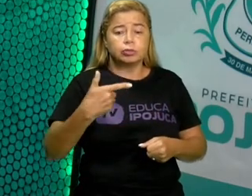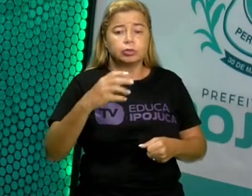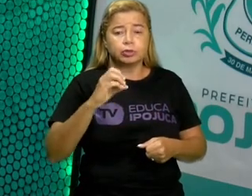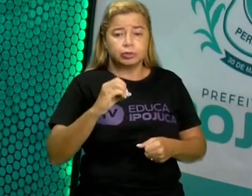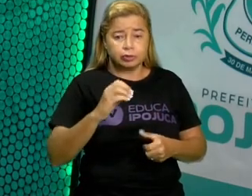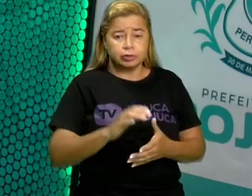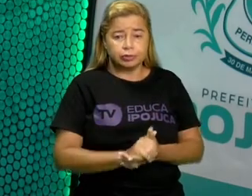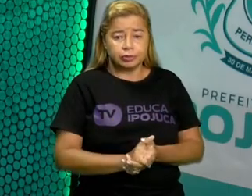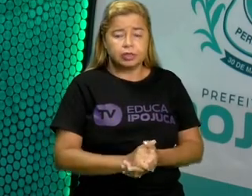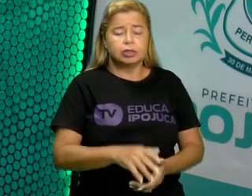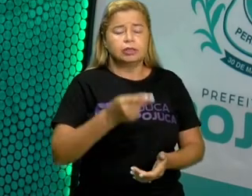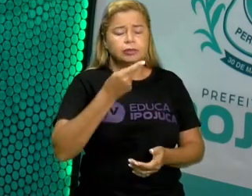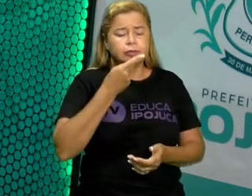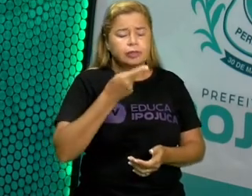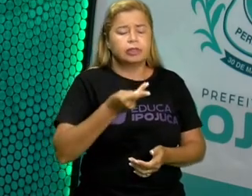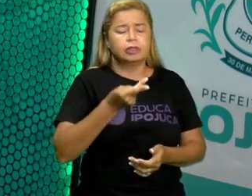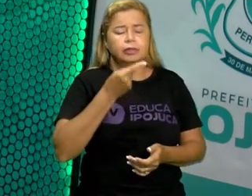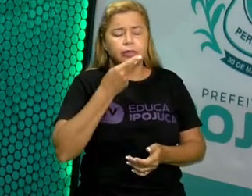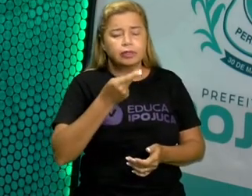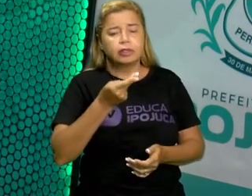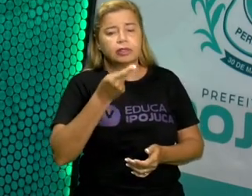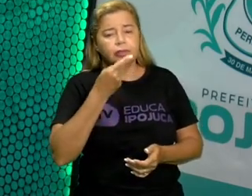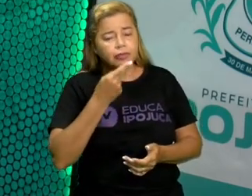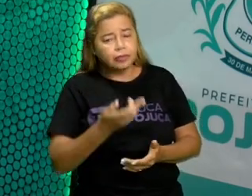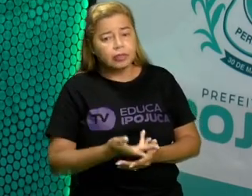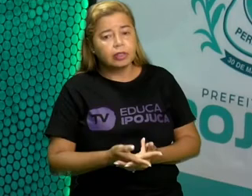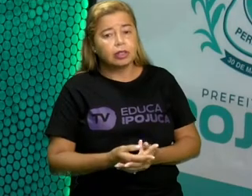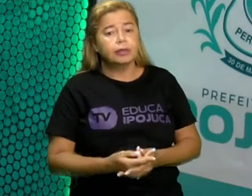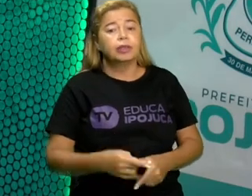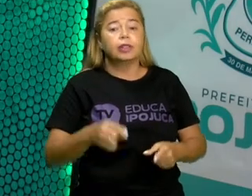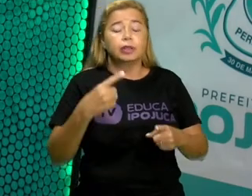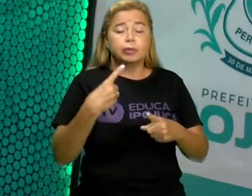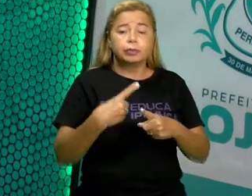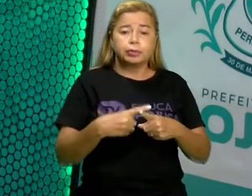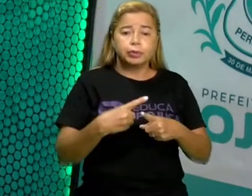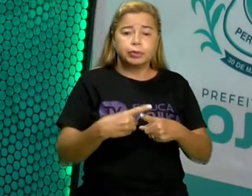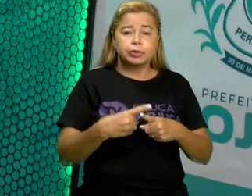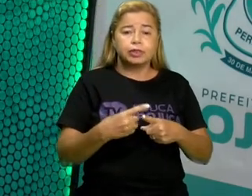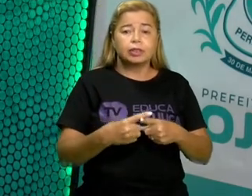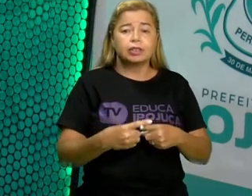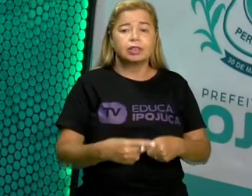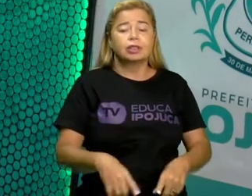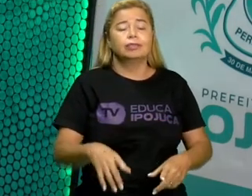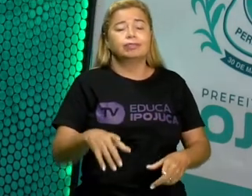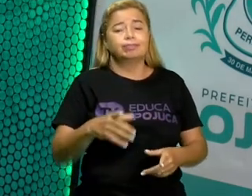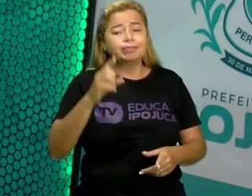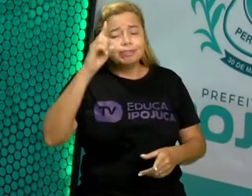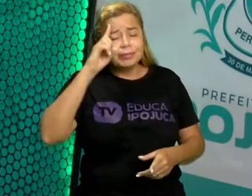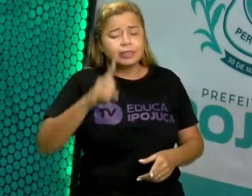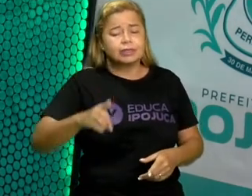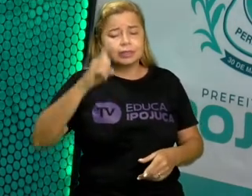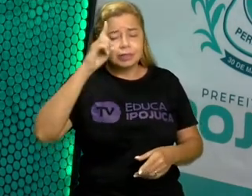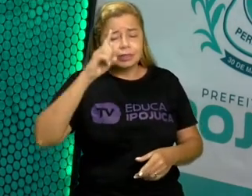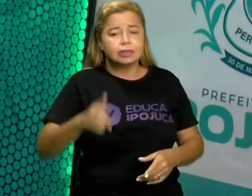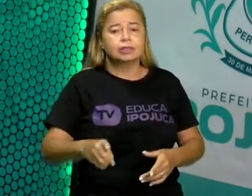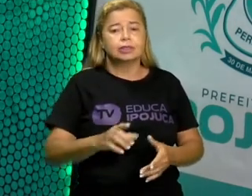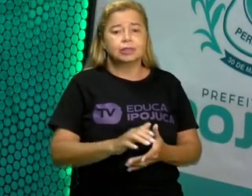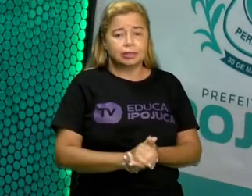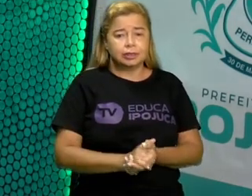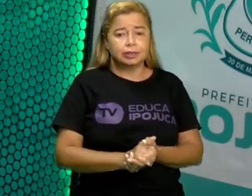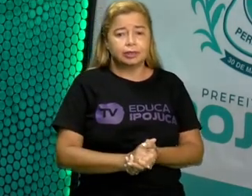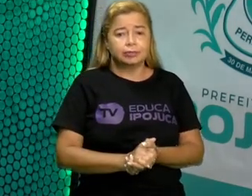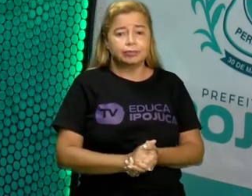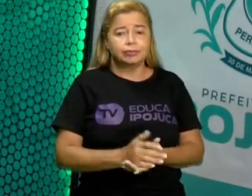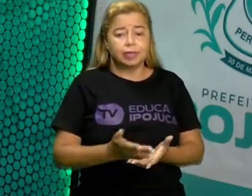cansamos de falar sobre ele porque porque ele está na nossa vida né ele